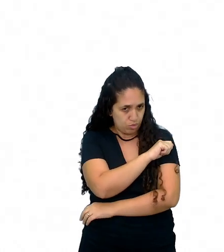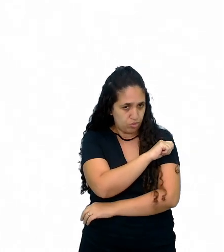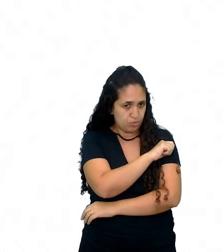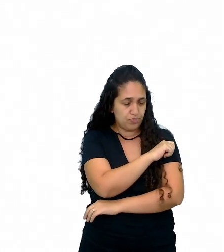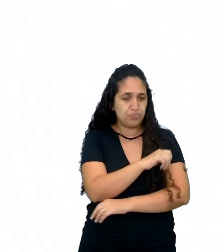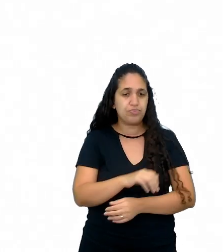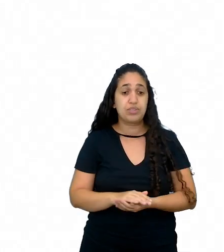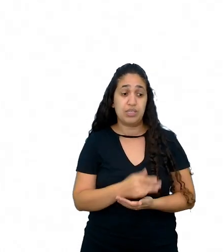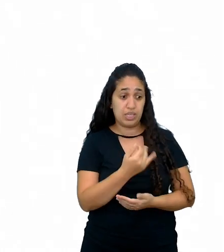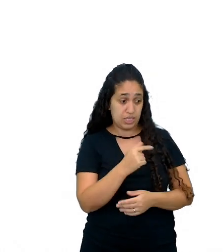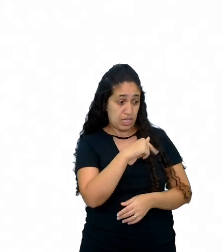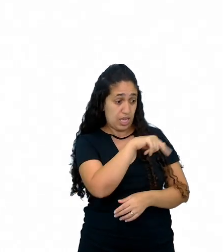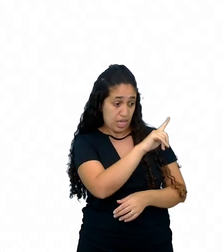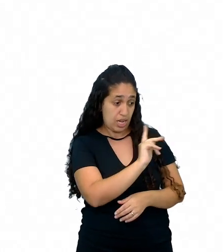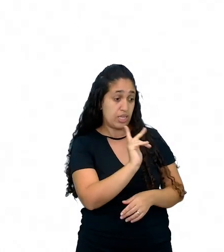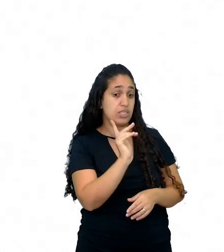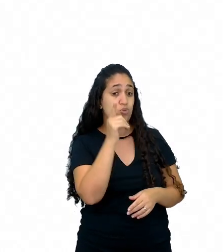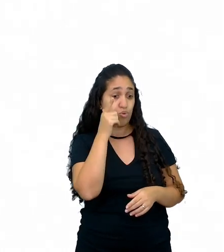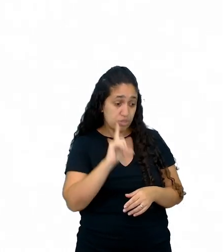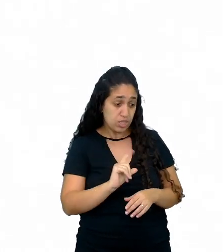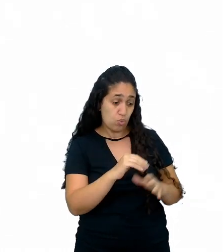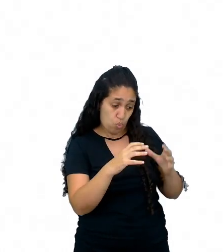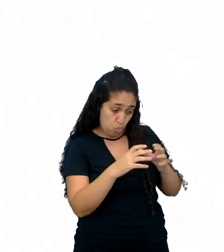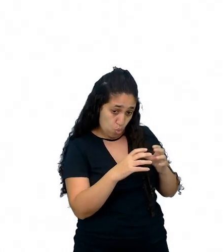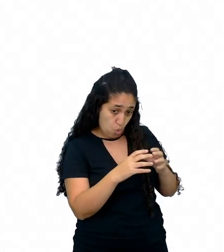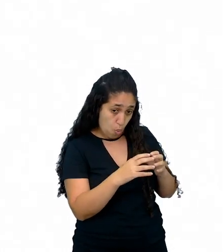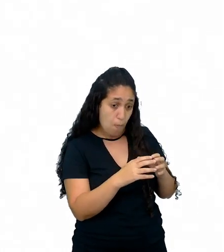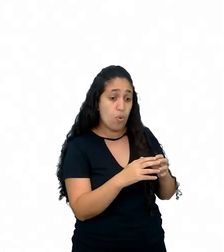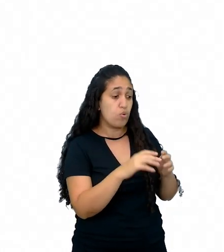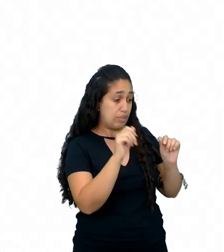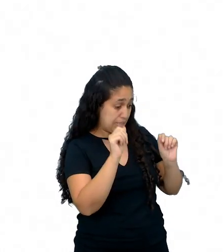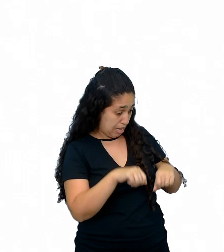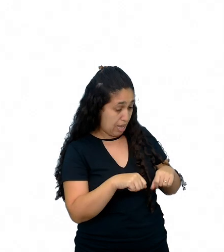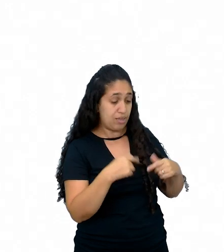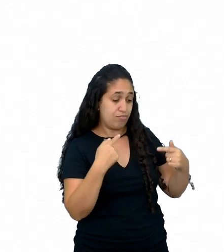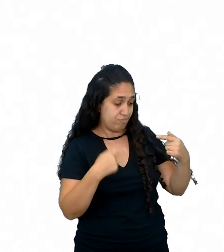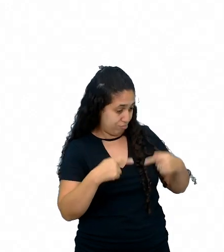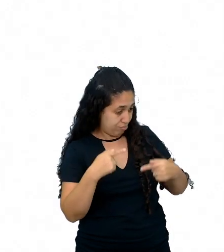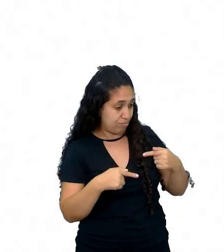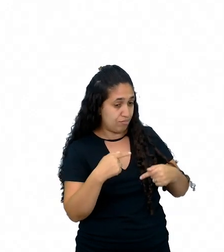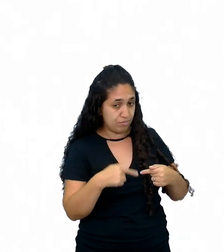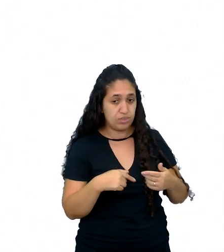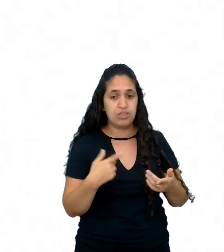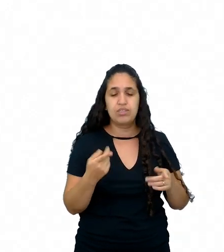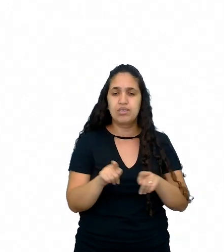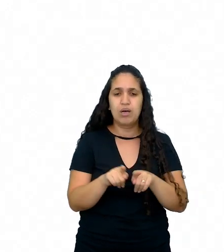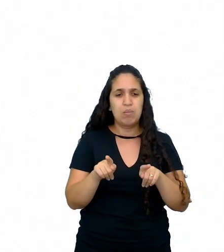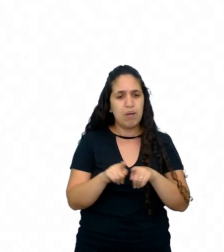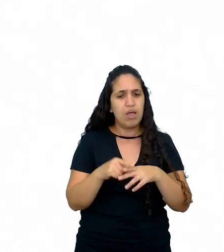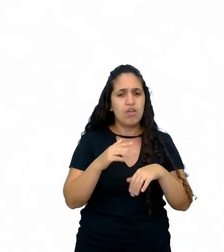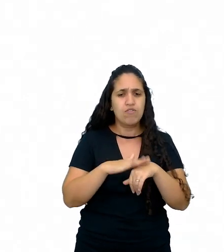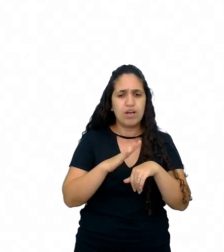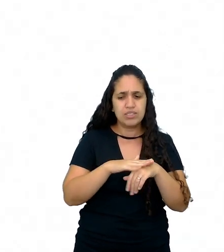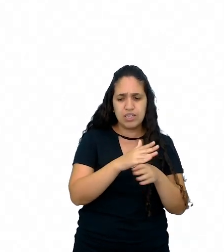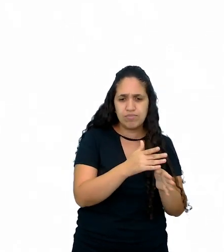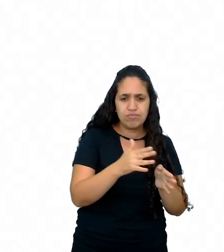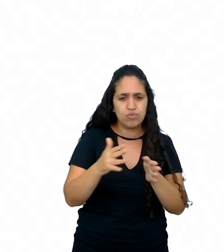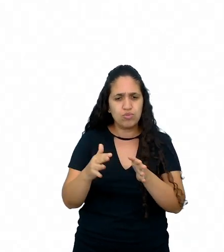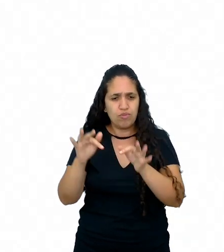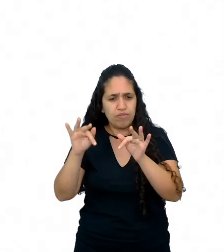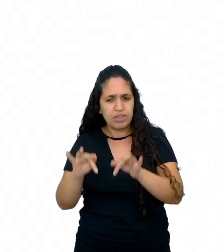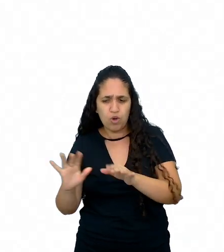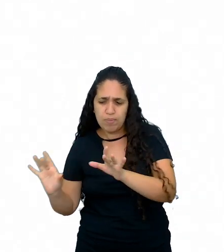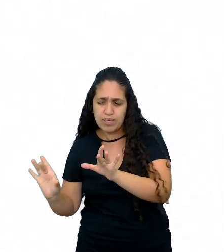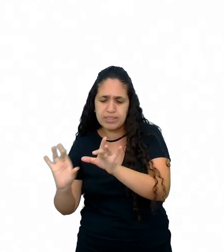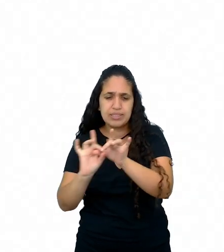né, se eles estão fazendo esse trabalho em grupo, eu sempre vou dando a devolutiva, e realizar, no final, fazer uma